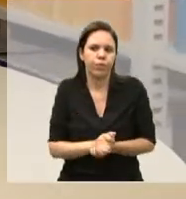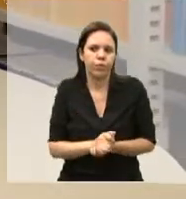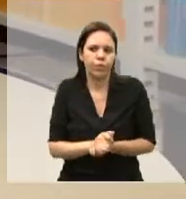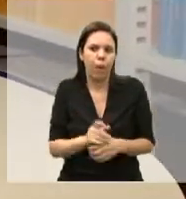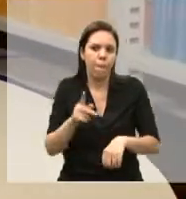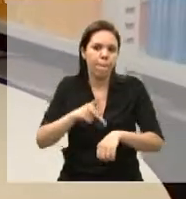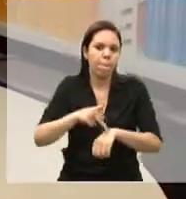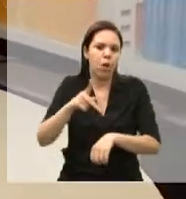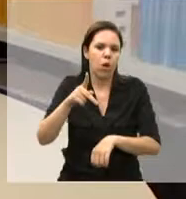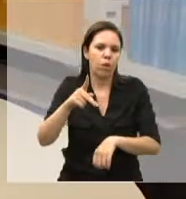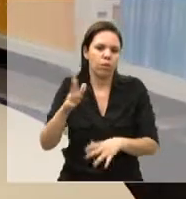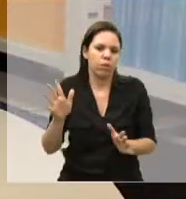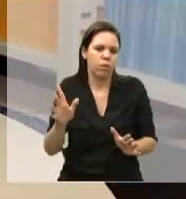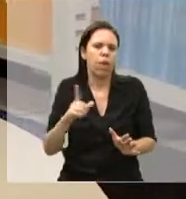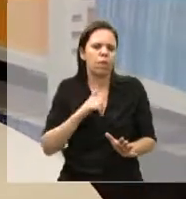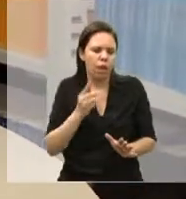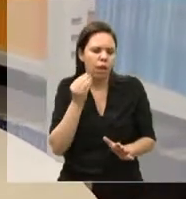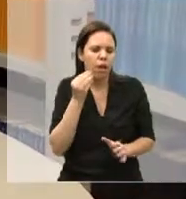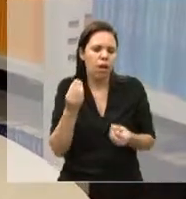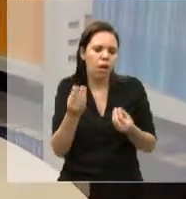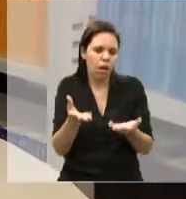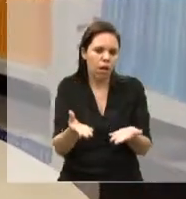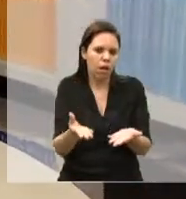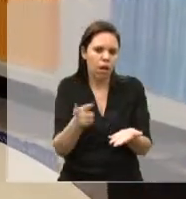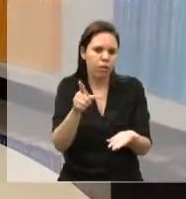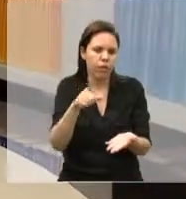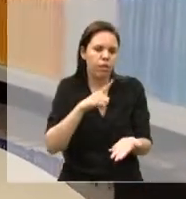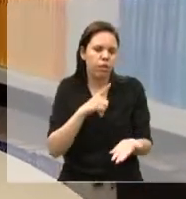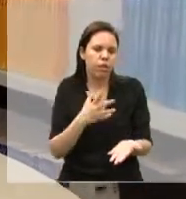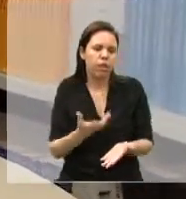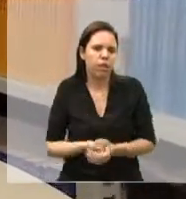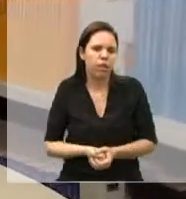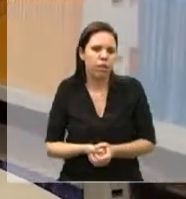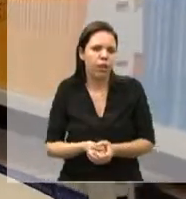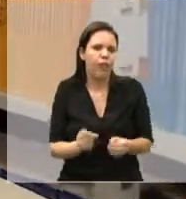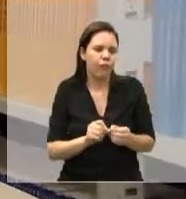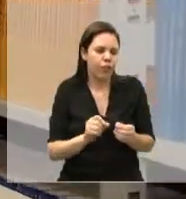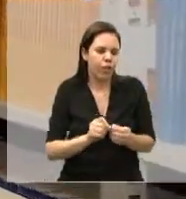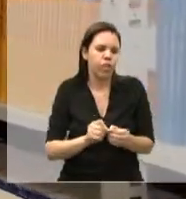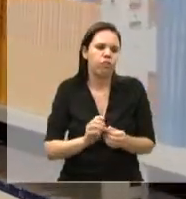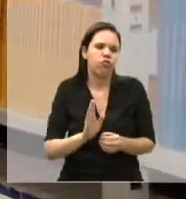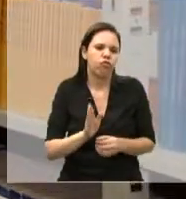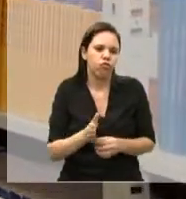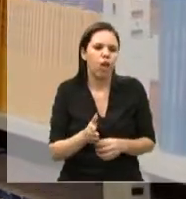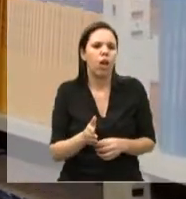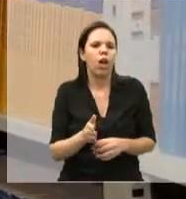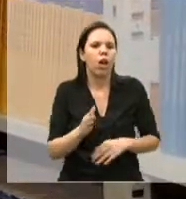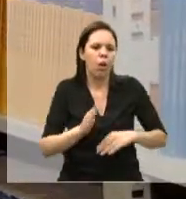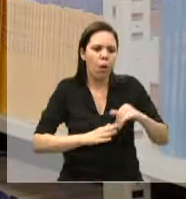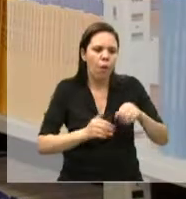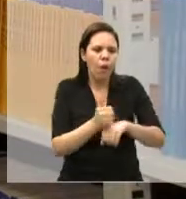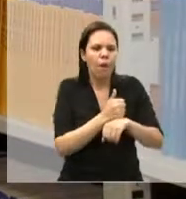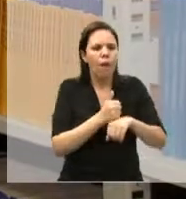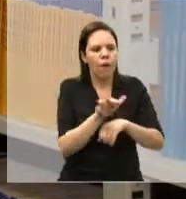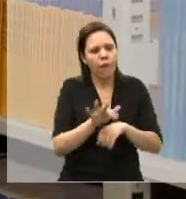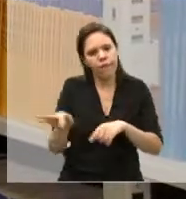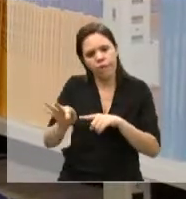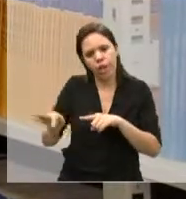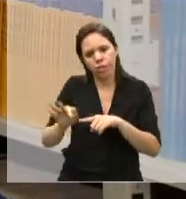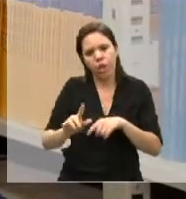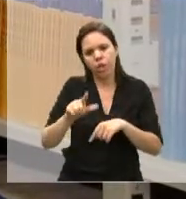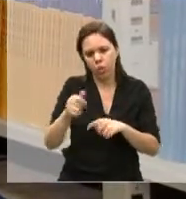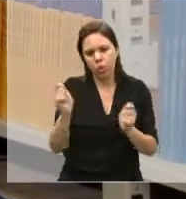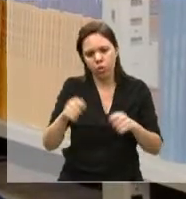a pós-graduação te traz essa oportunidade. Você tendo feito uma carreira na faculdade, depois você pode